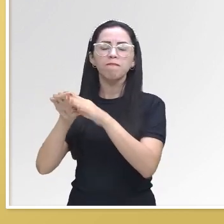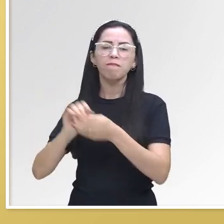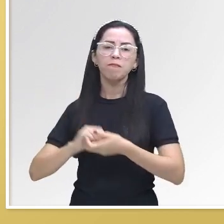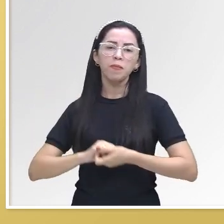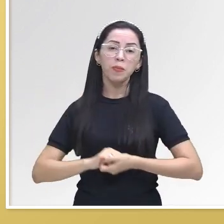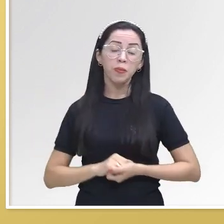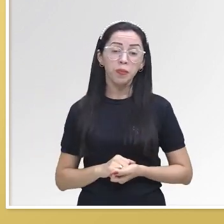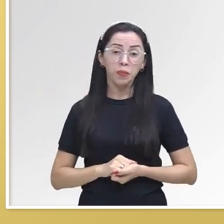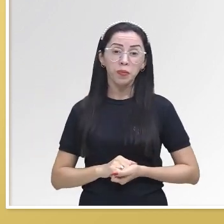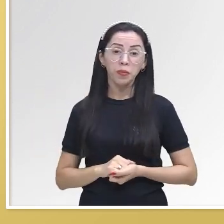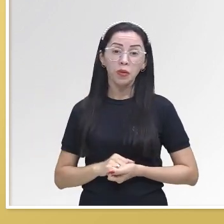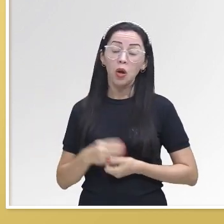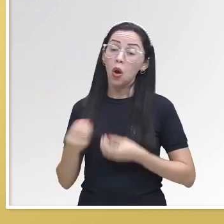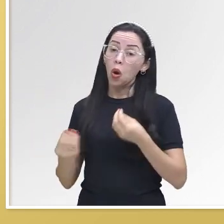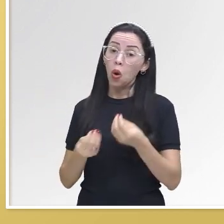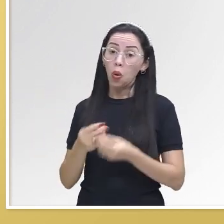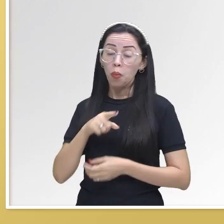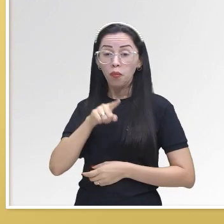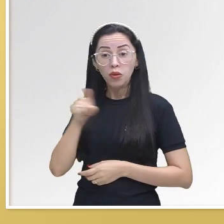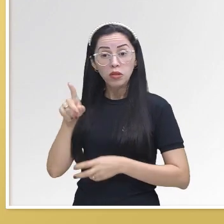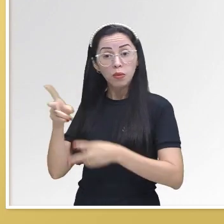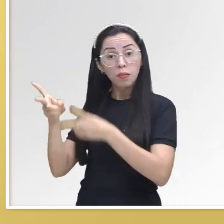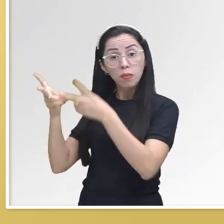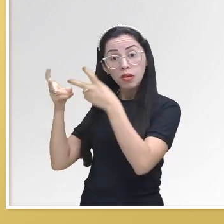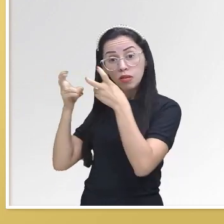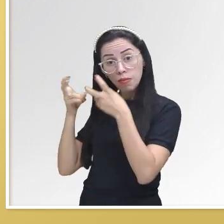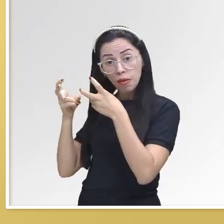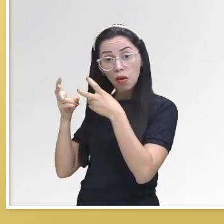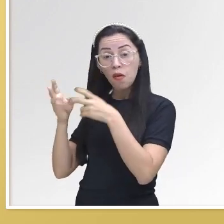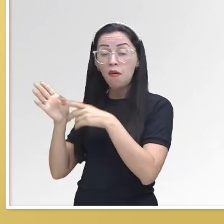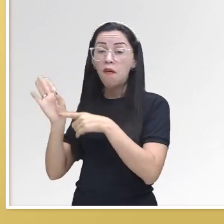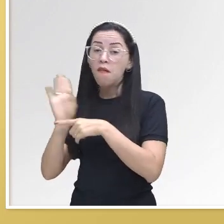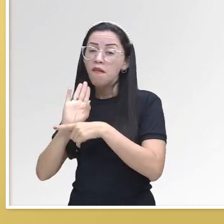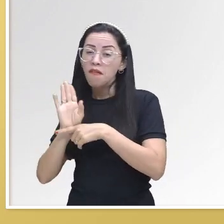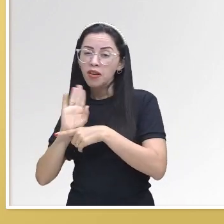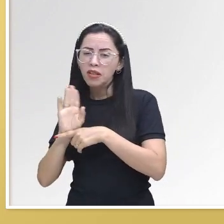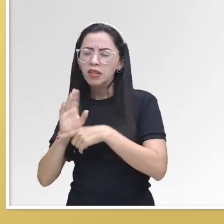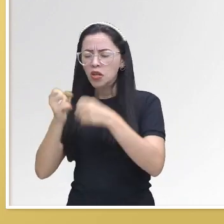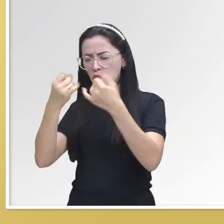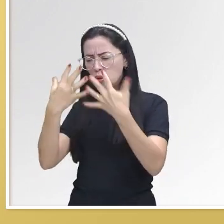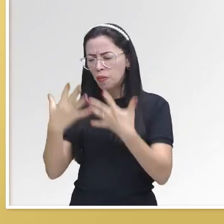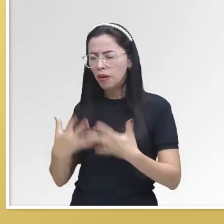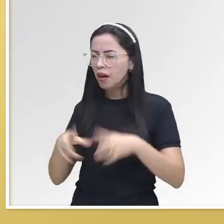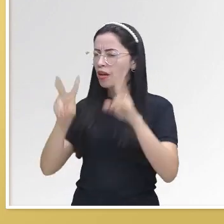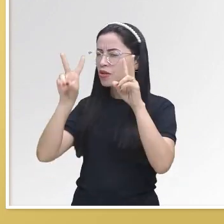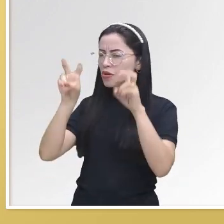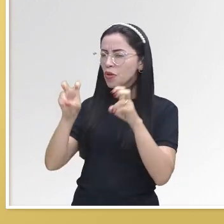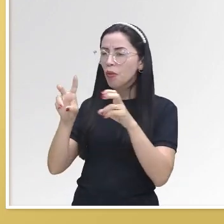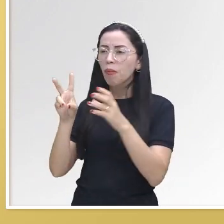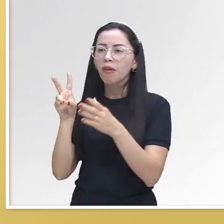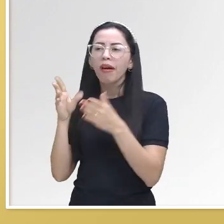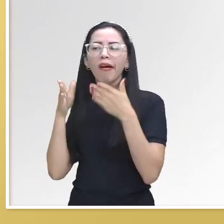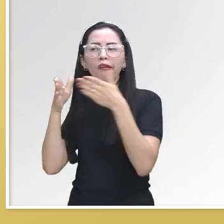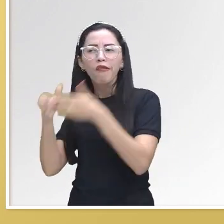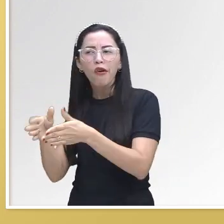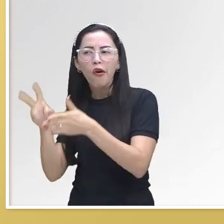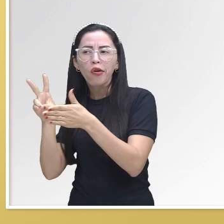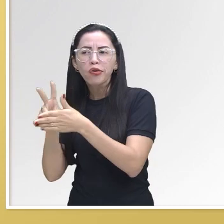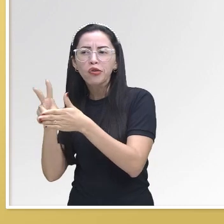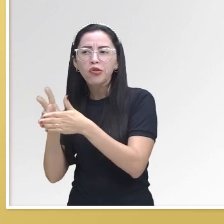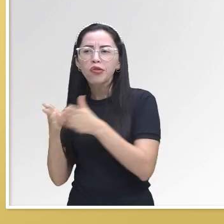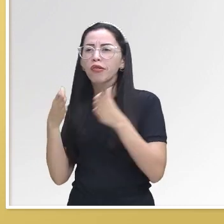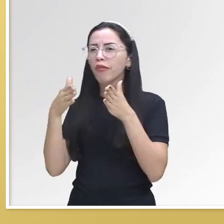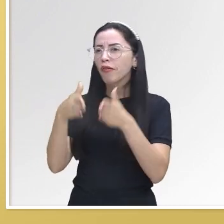Como você acompanhou no VT, pessoal, apesar do VT falar apenas indígenas e quilombolas, nós precisamos compreender que